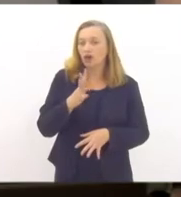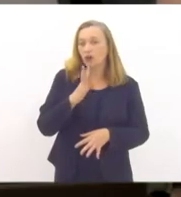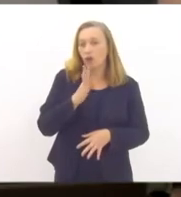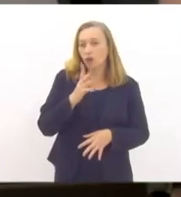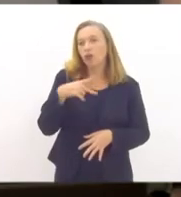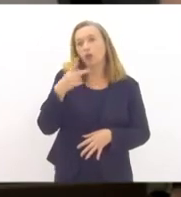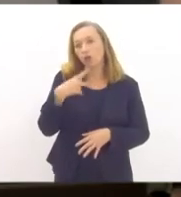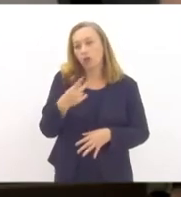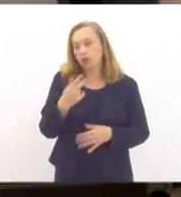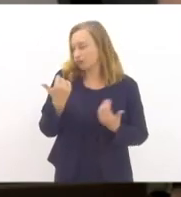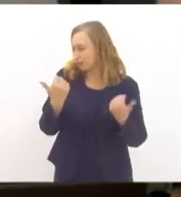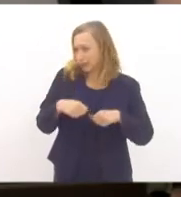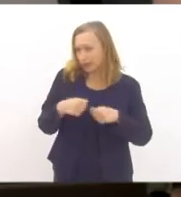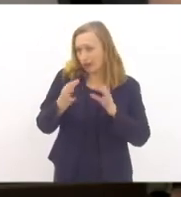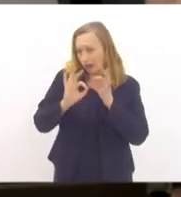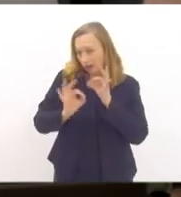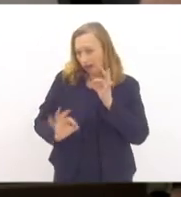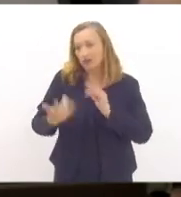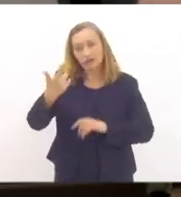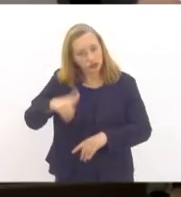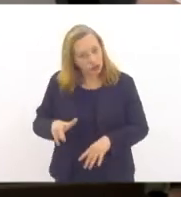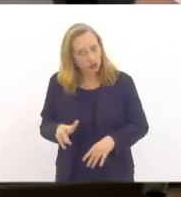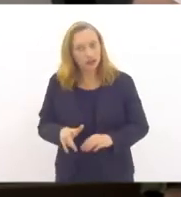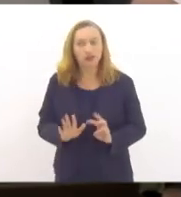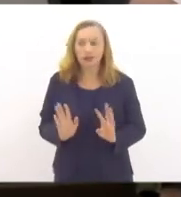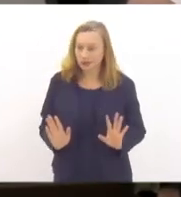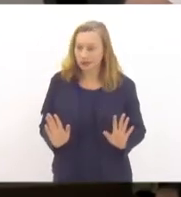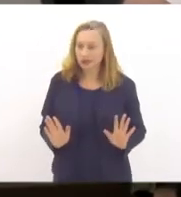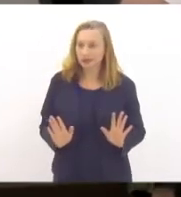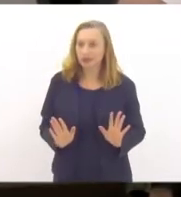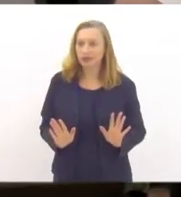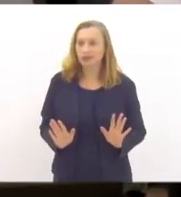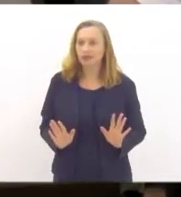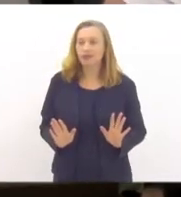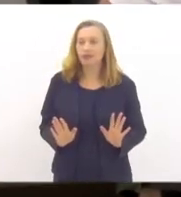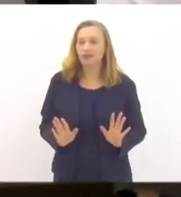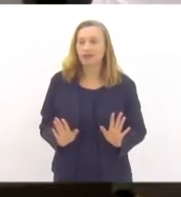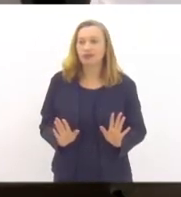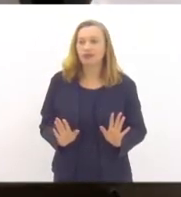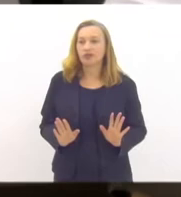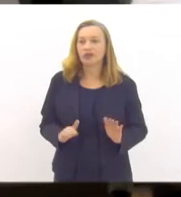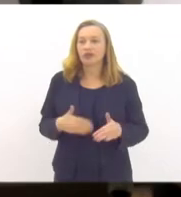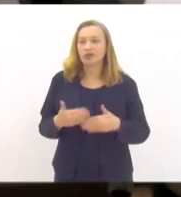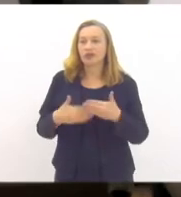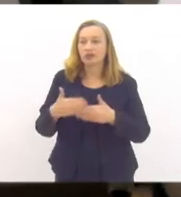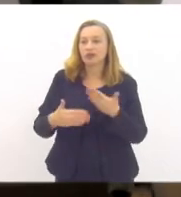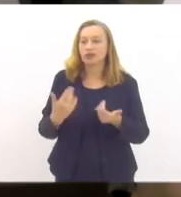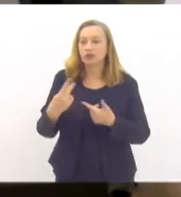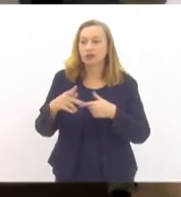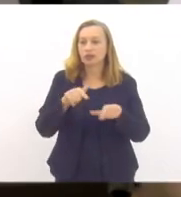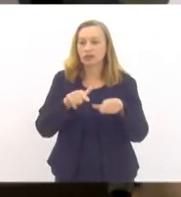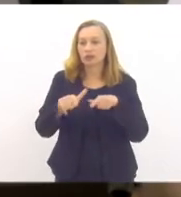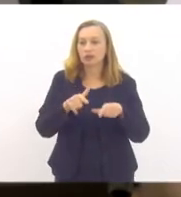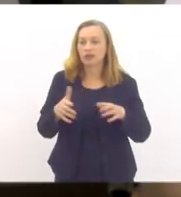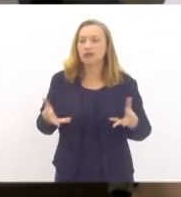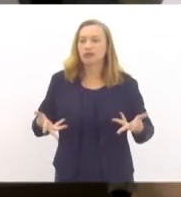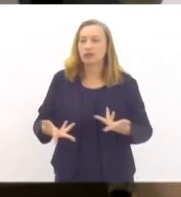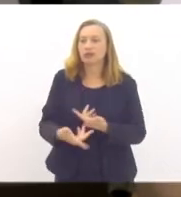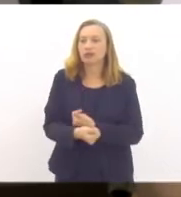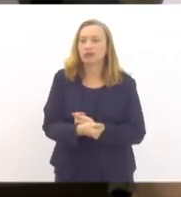falou, então eu não preciso nem falar tanto, porque é uma pessoa que vem desempenhando o seu trabalho com